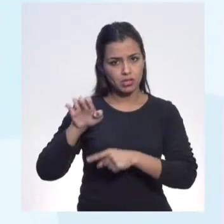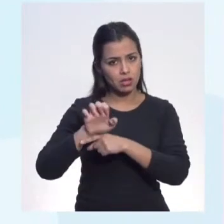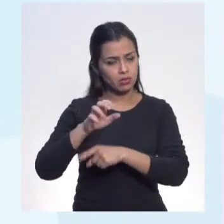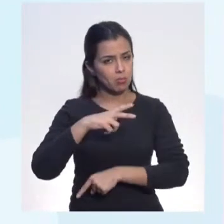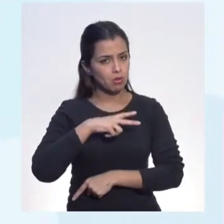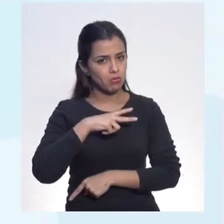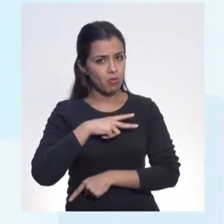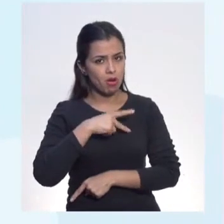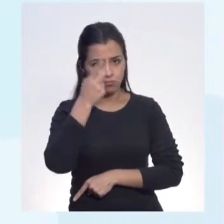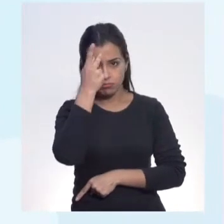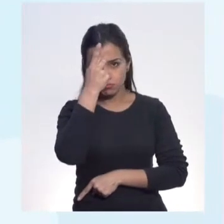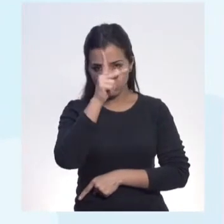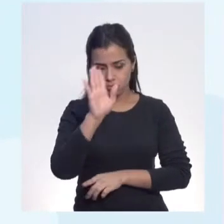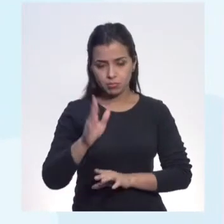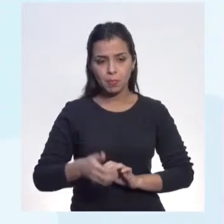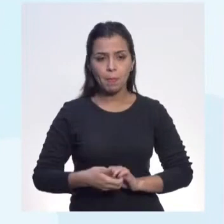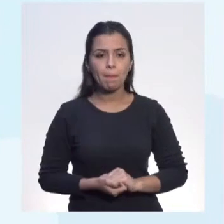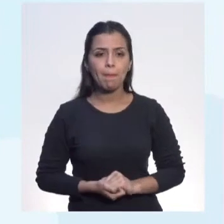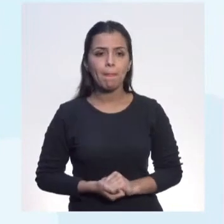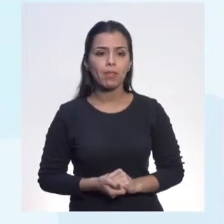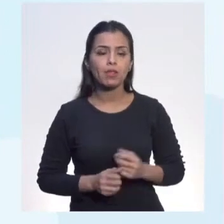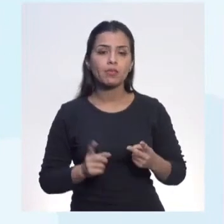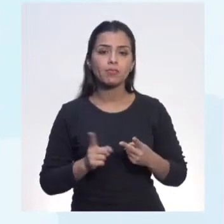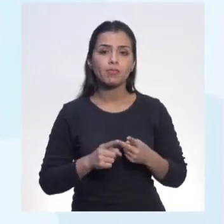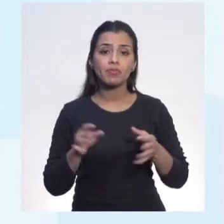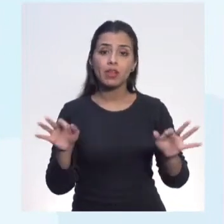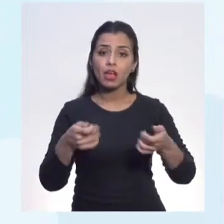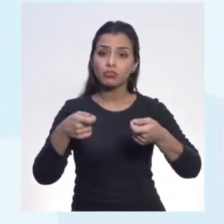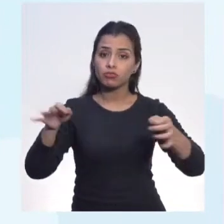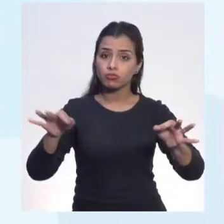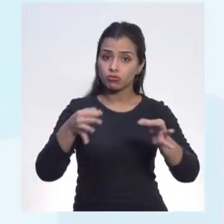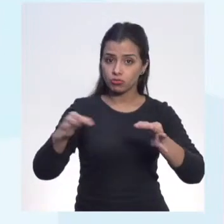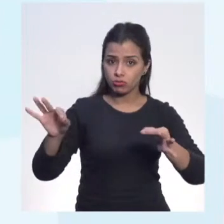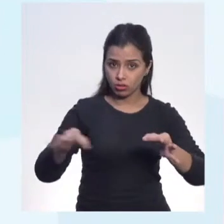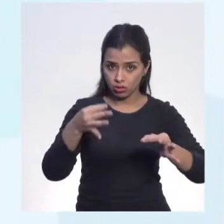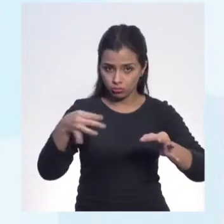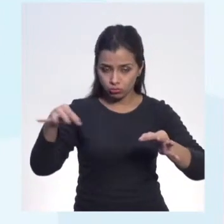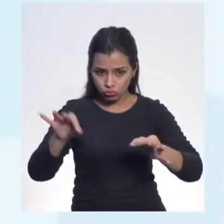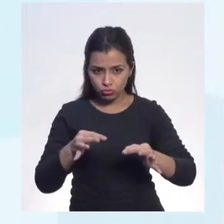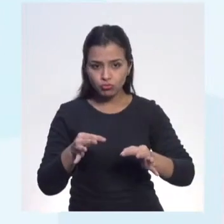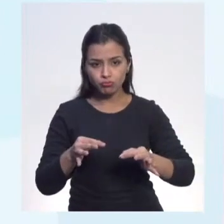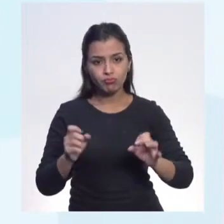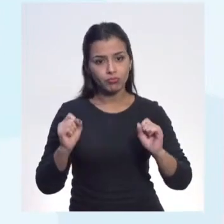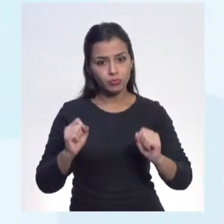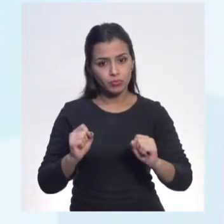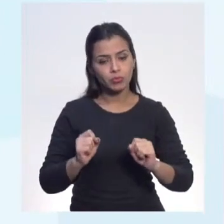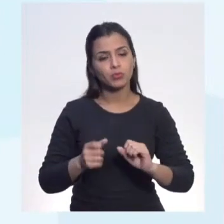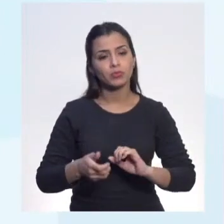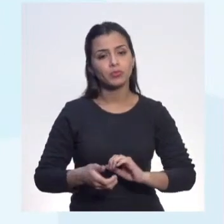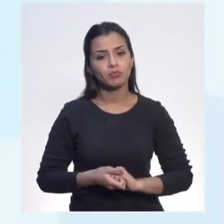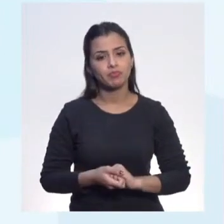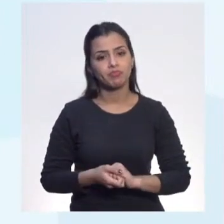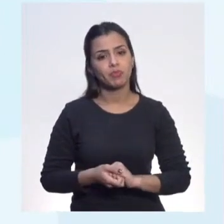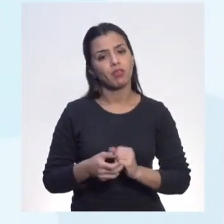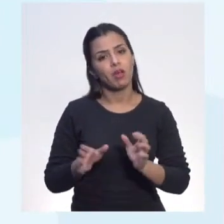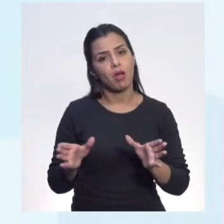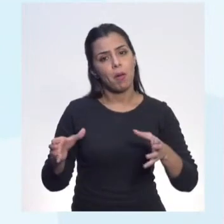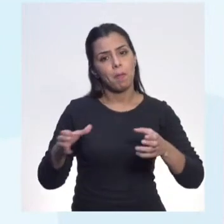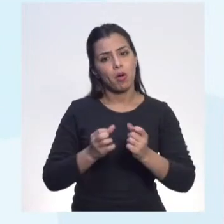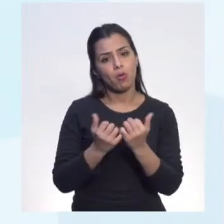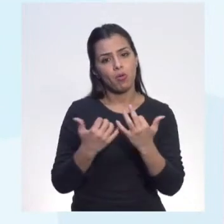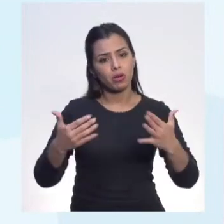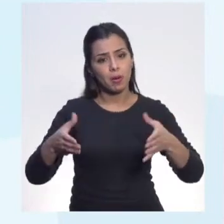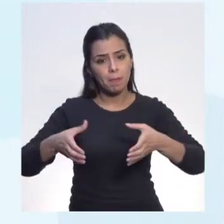particular e até mesmo em ONGs e projetos sociais. Vocês podem ser regentes ou maestros, né? Vocês vão reger orquestras ou